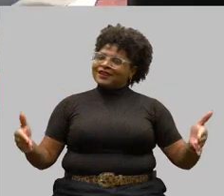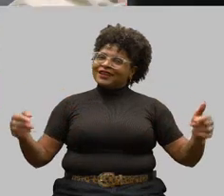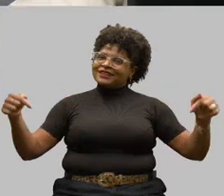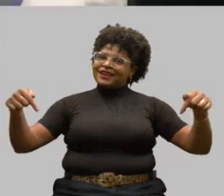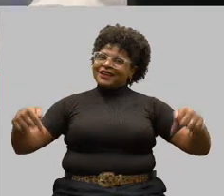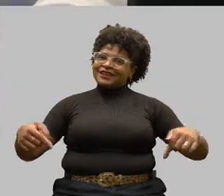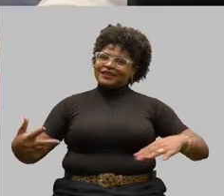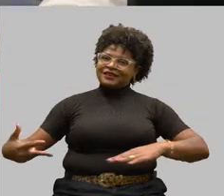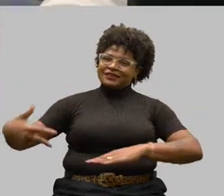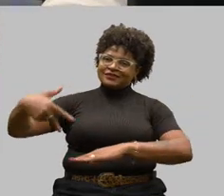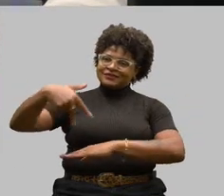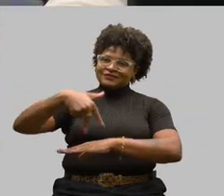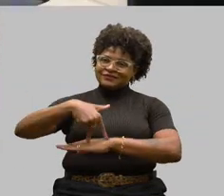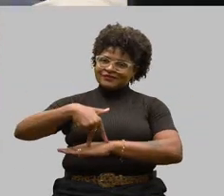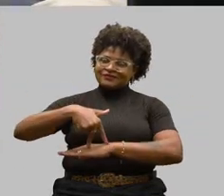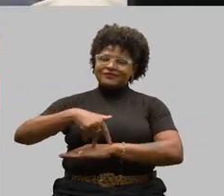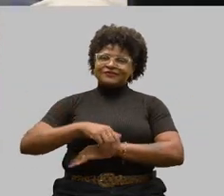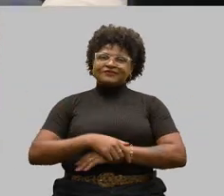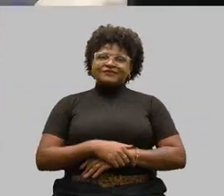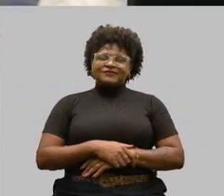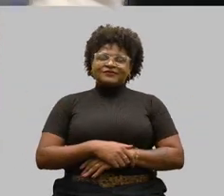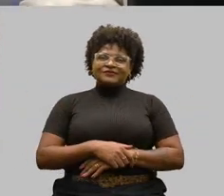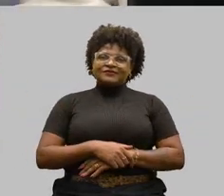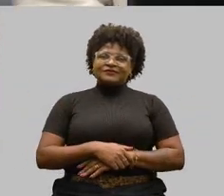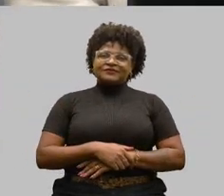Professor Jarbas feldner